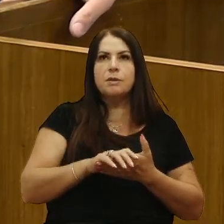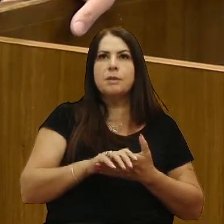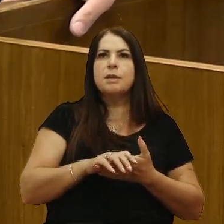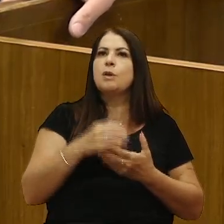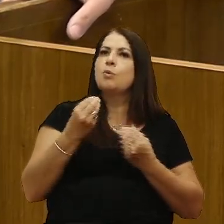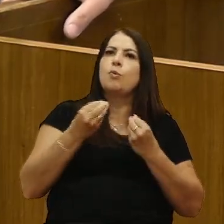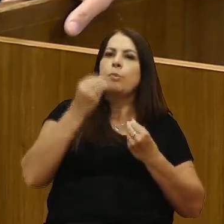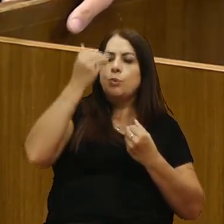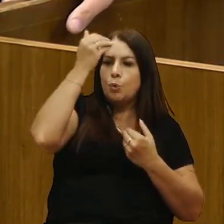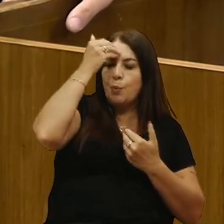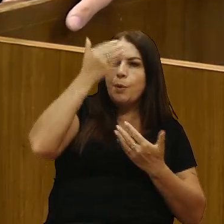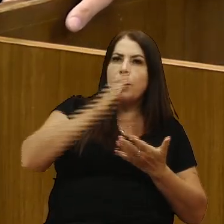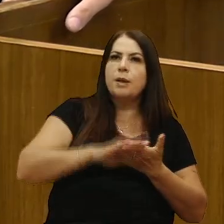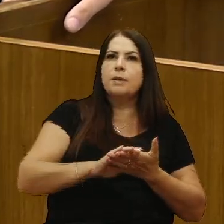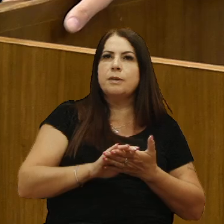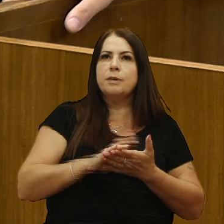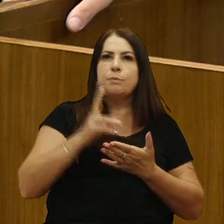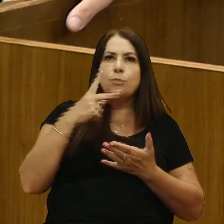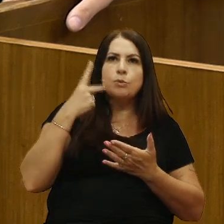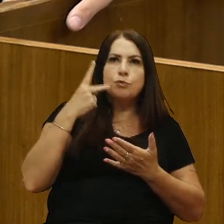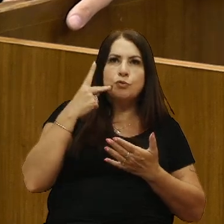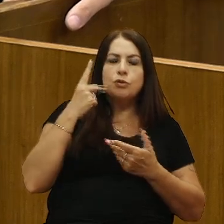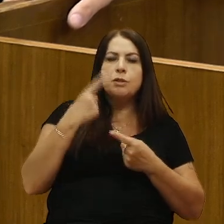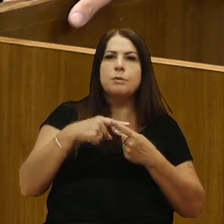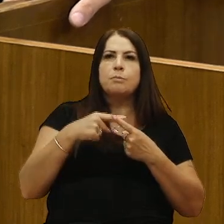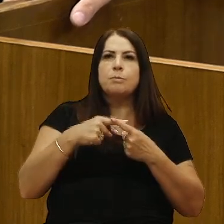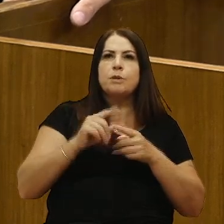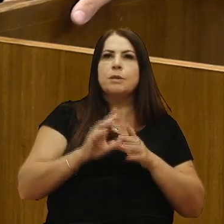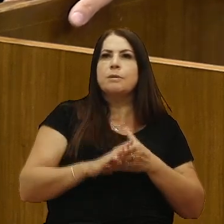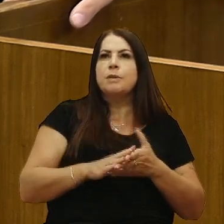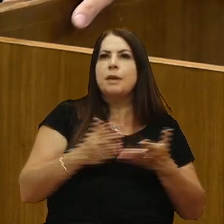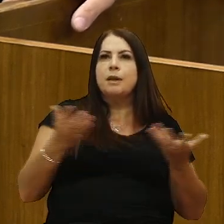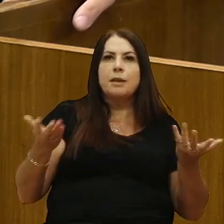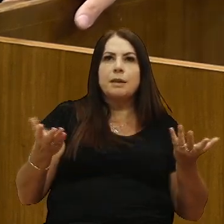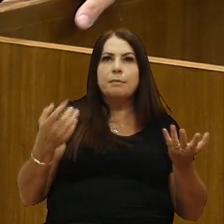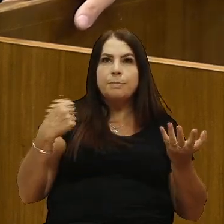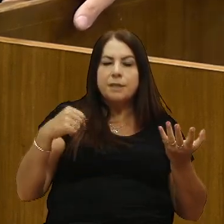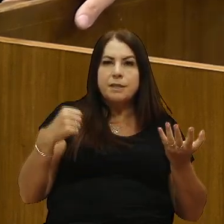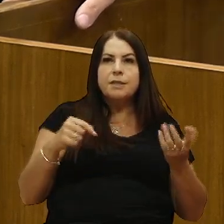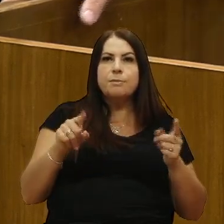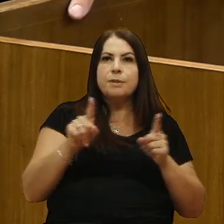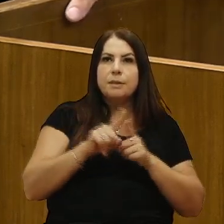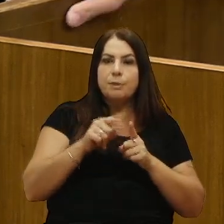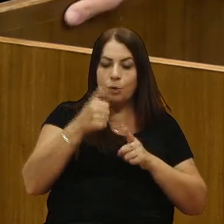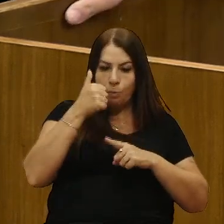como é que tu aguenta, né, a política, porque aquele bando de... Nós precisamos também,